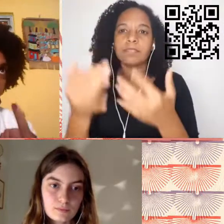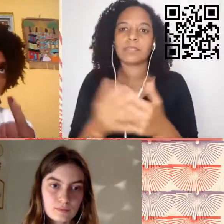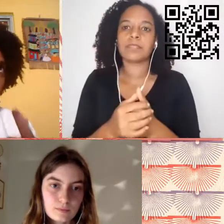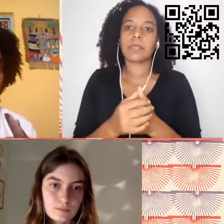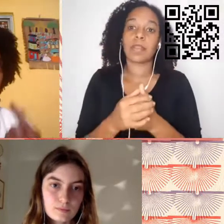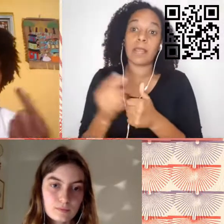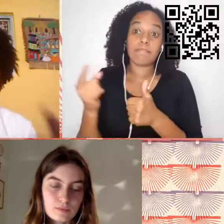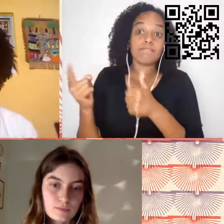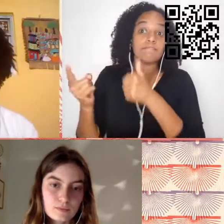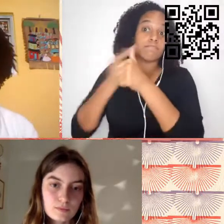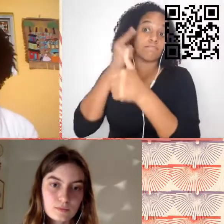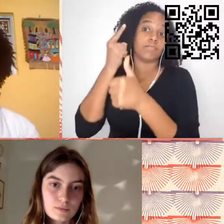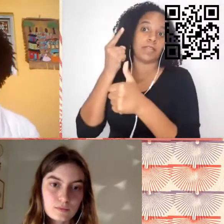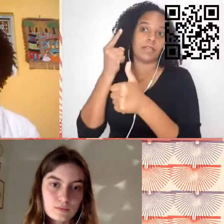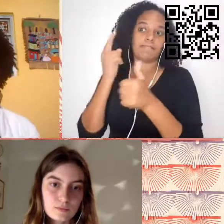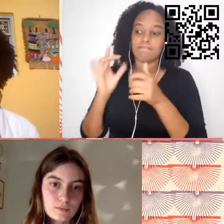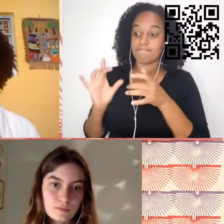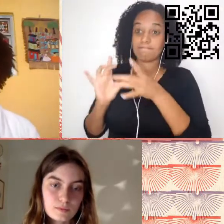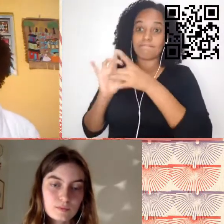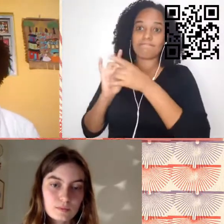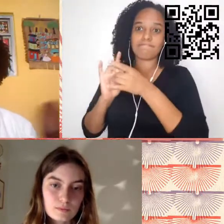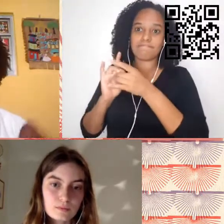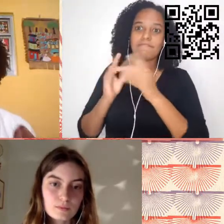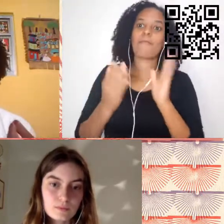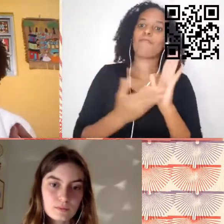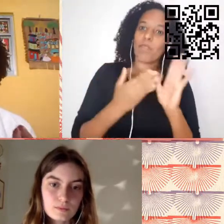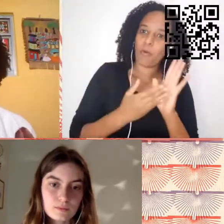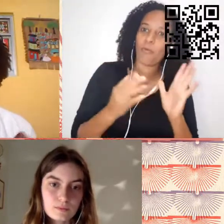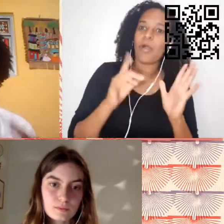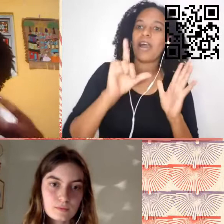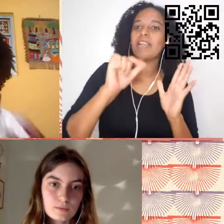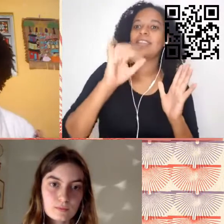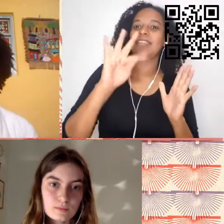que ela é o meu primeiro vínculo com a literatura, né, porque ela